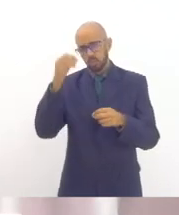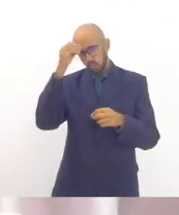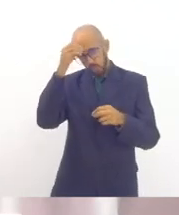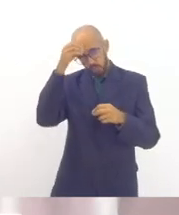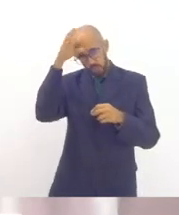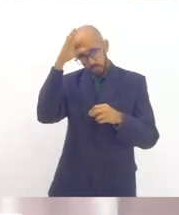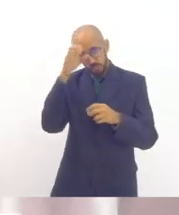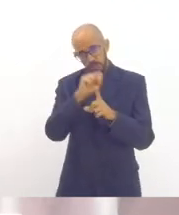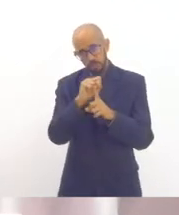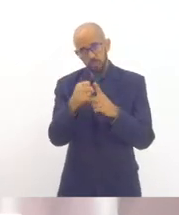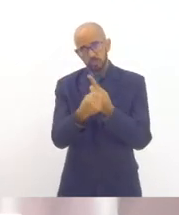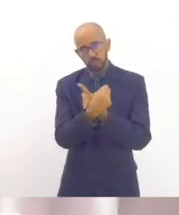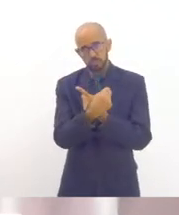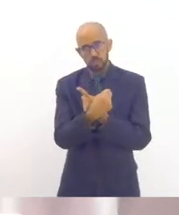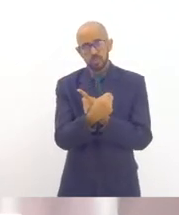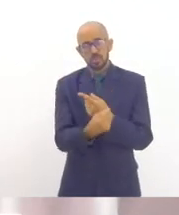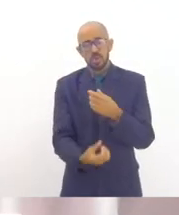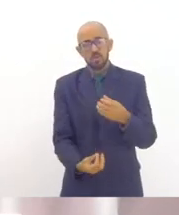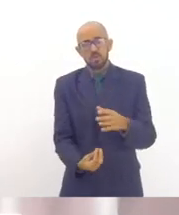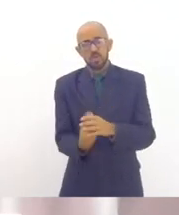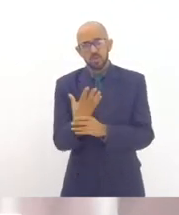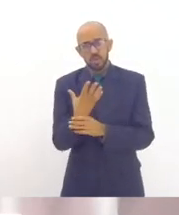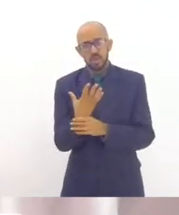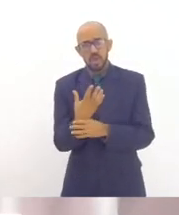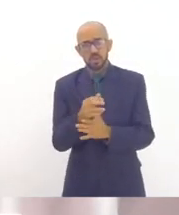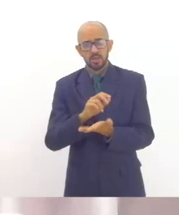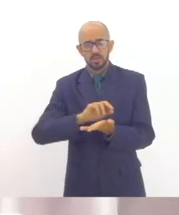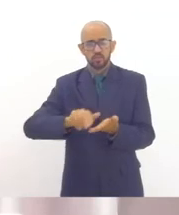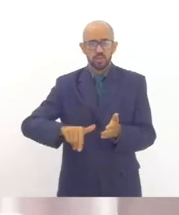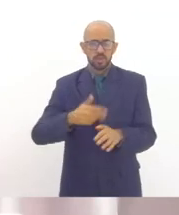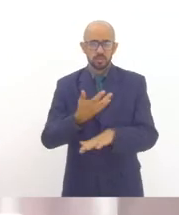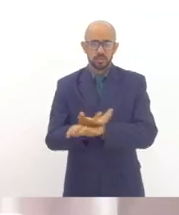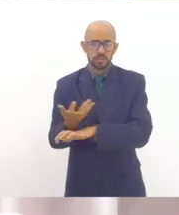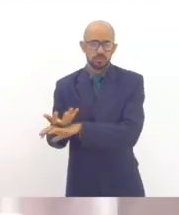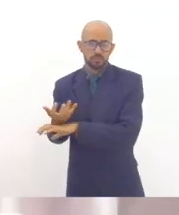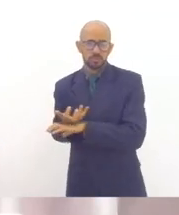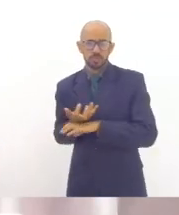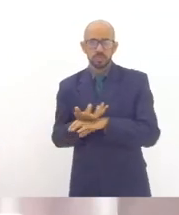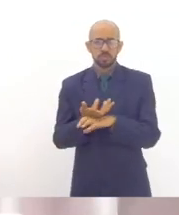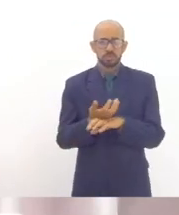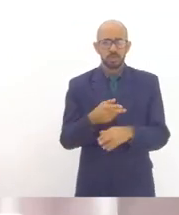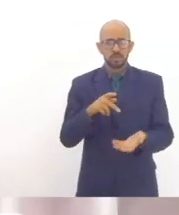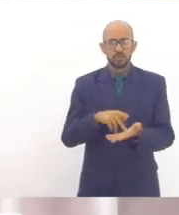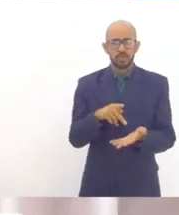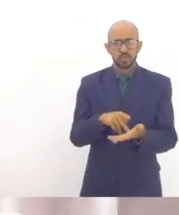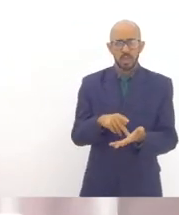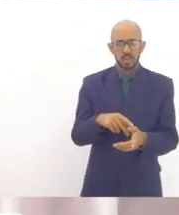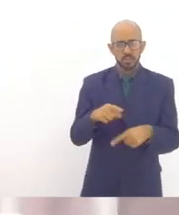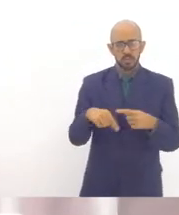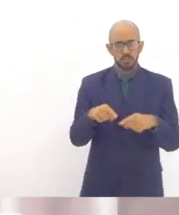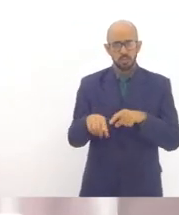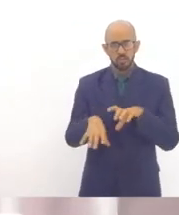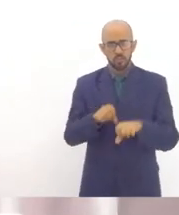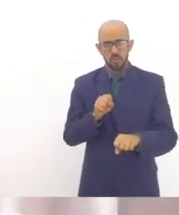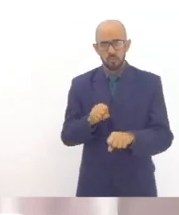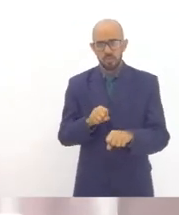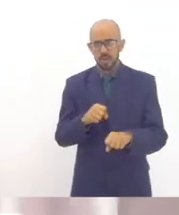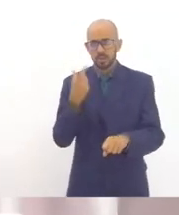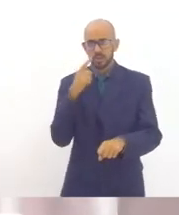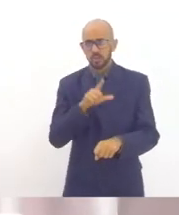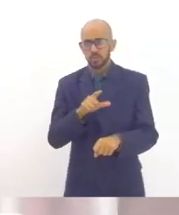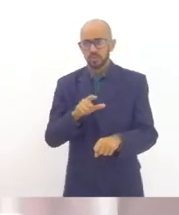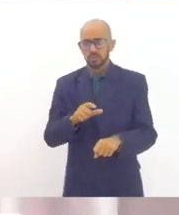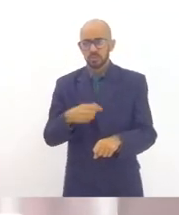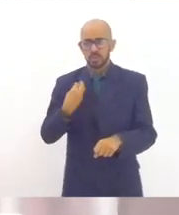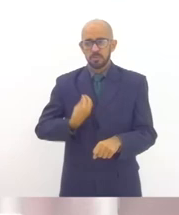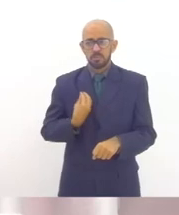nos diferentes campos disciplinares que seriam importantes para ele, de fato, ao concluir a etapa da educação básica, estar